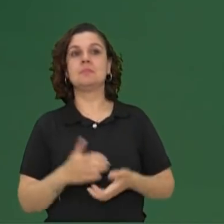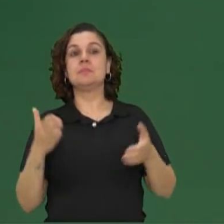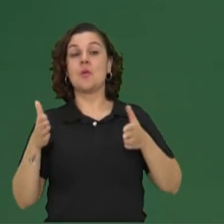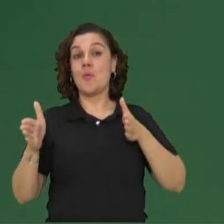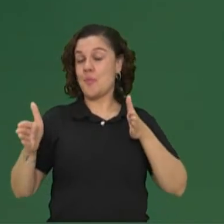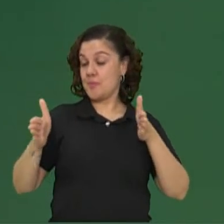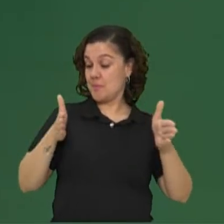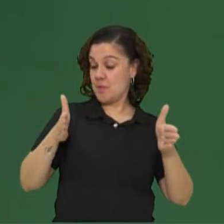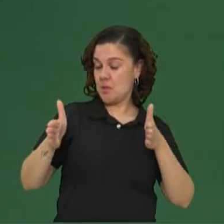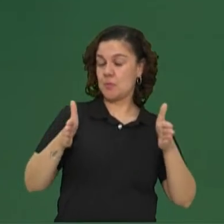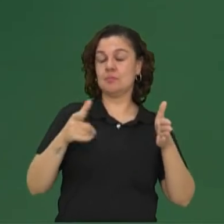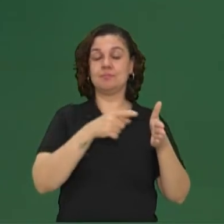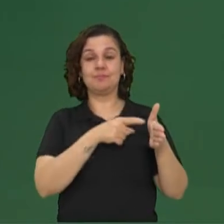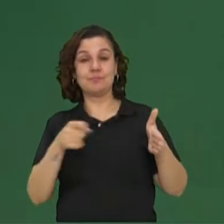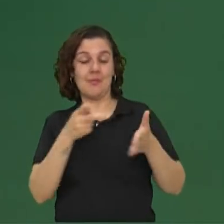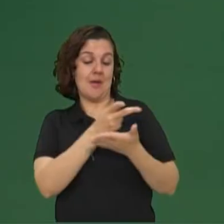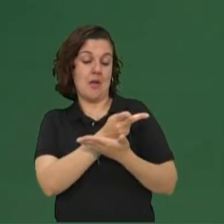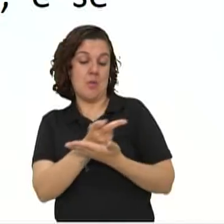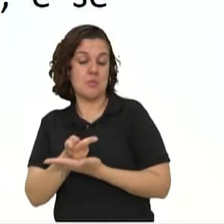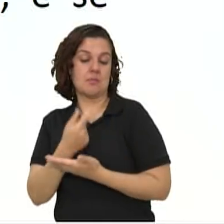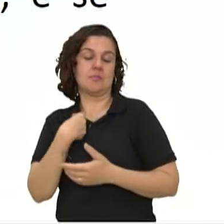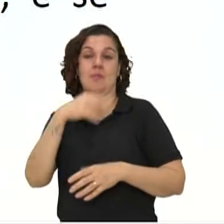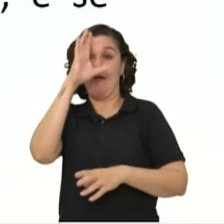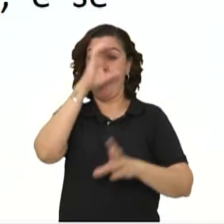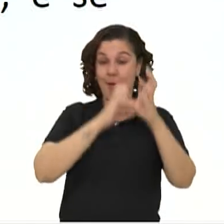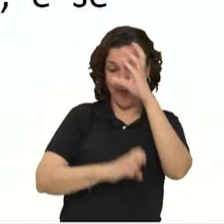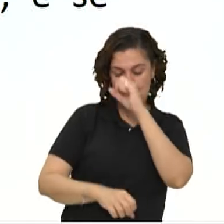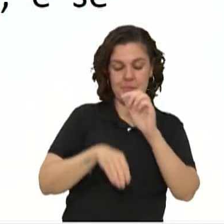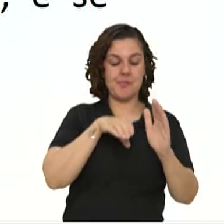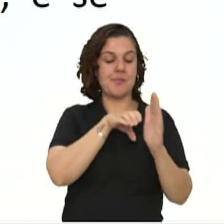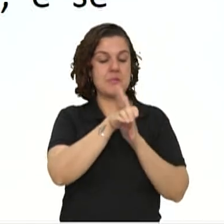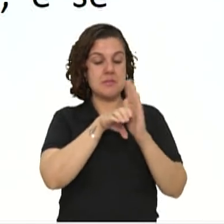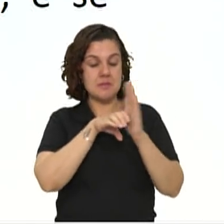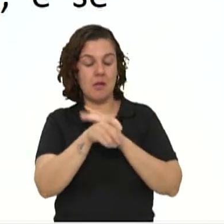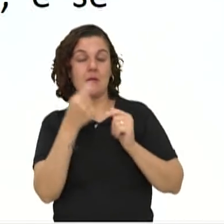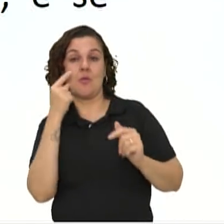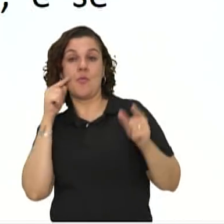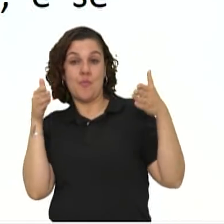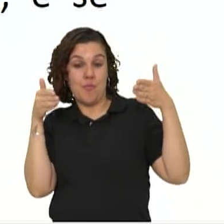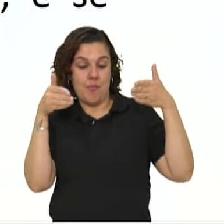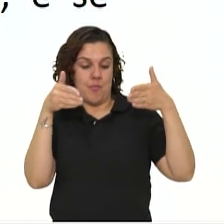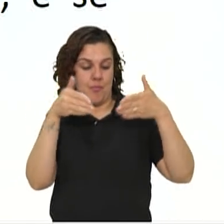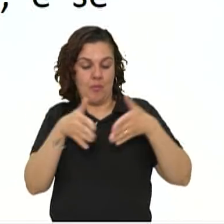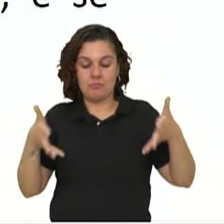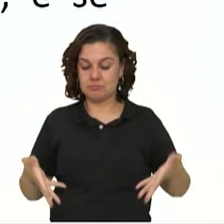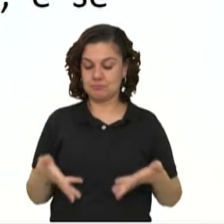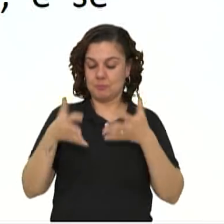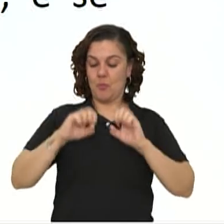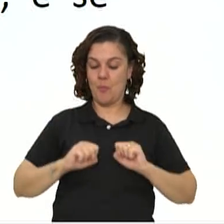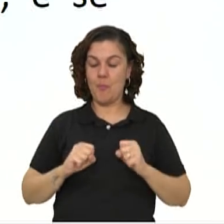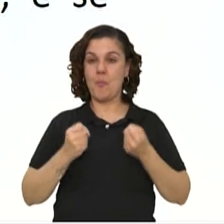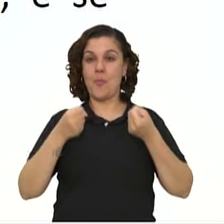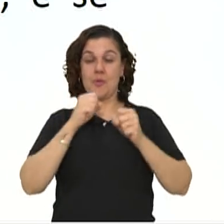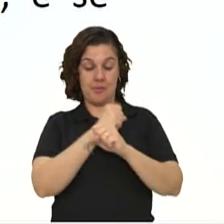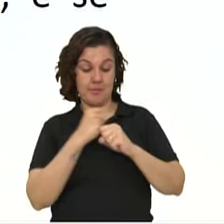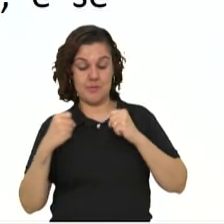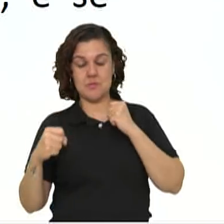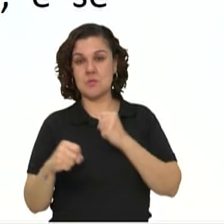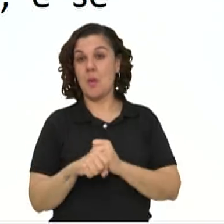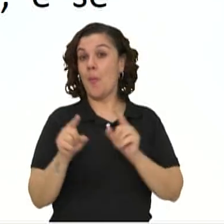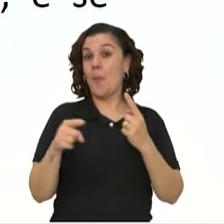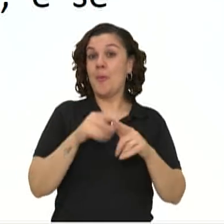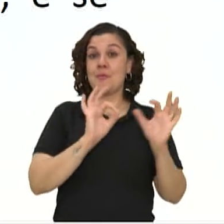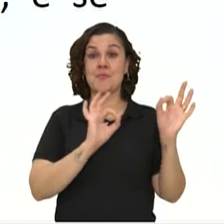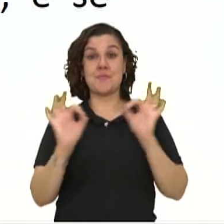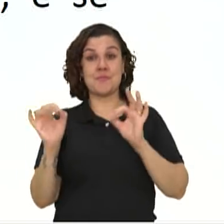né? Nesse período, se buscava o conhecimento científico como fonte que deveria emanar o poder de decisão da sociedade, pois não